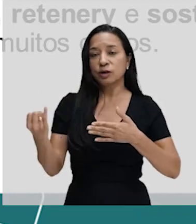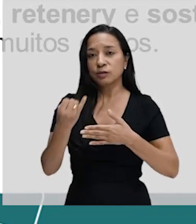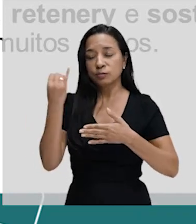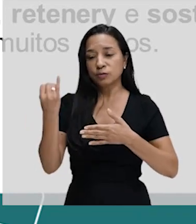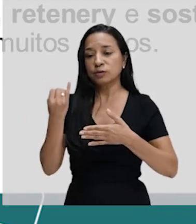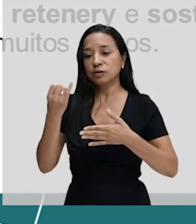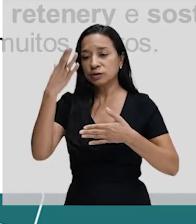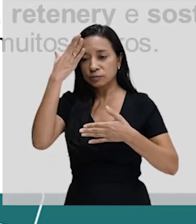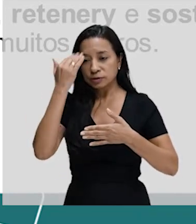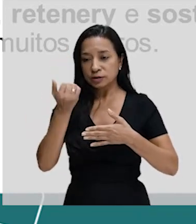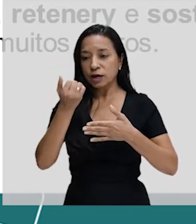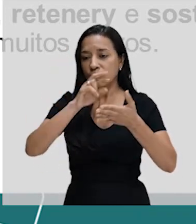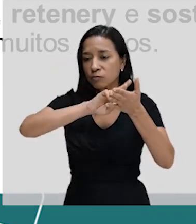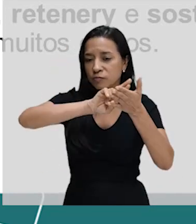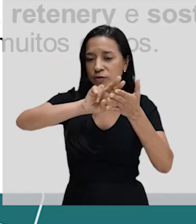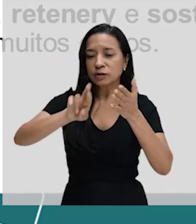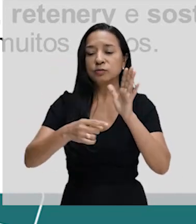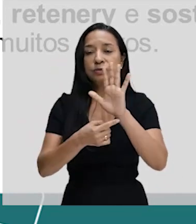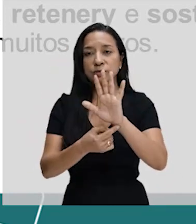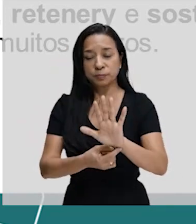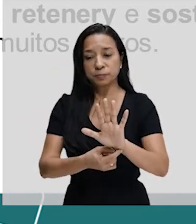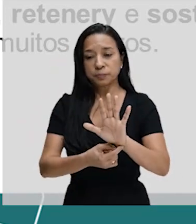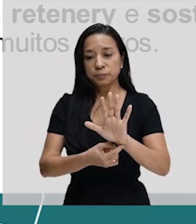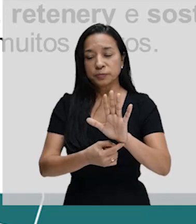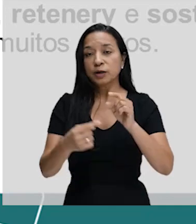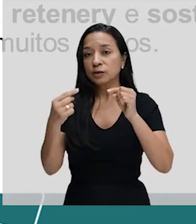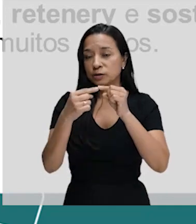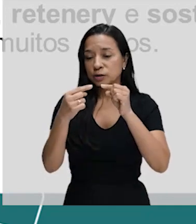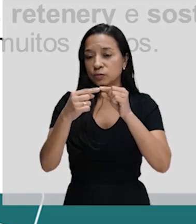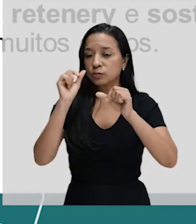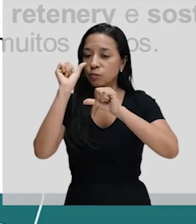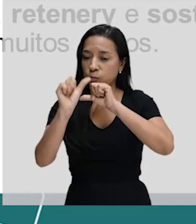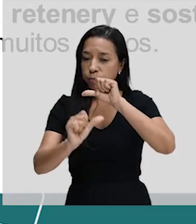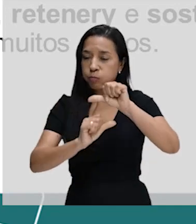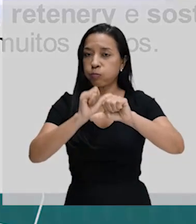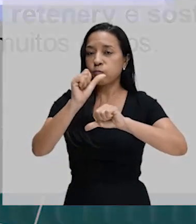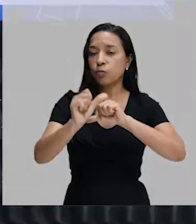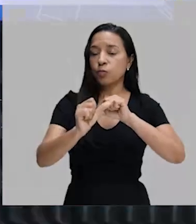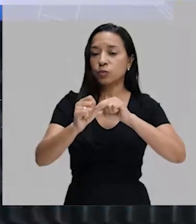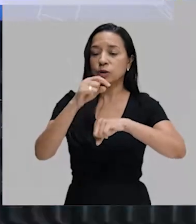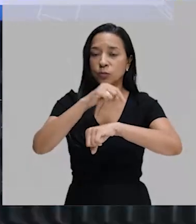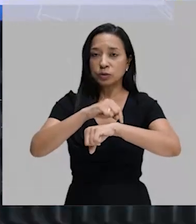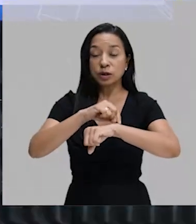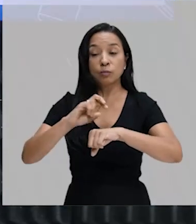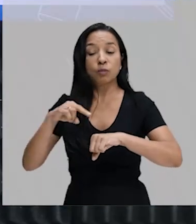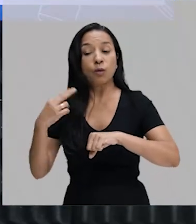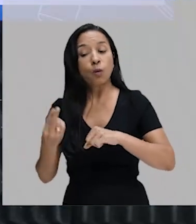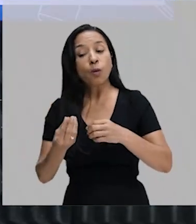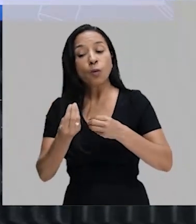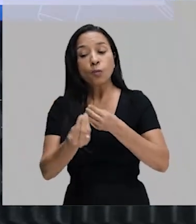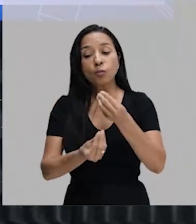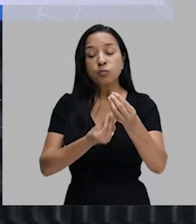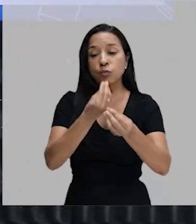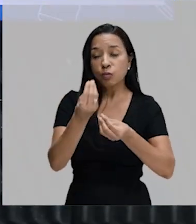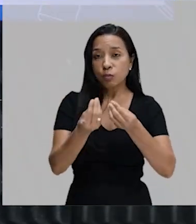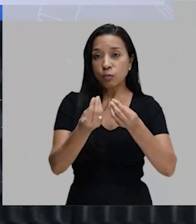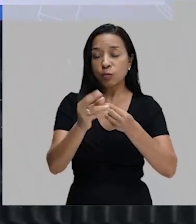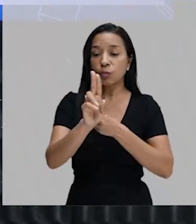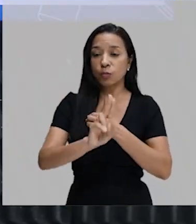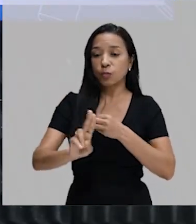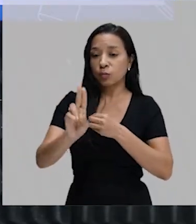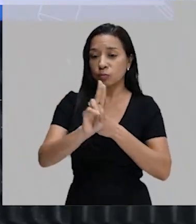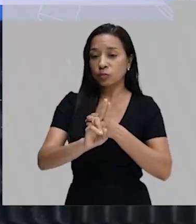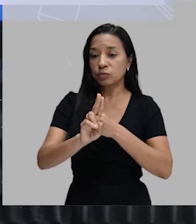dessas variações que são apresentadas conforme muda o tempo ou o modo verbal. São macetes